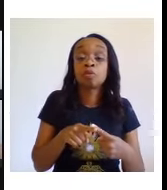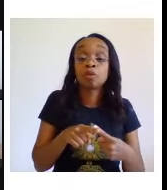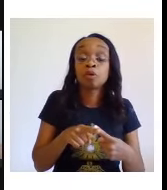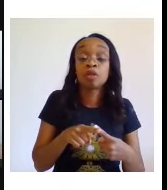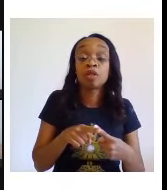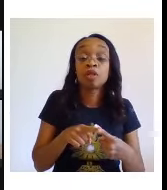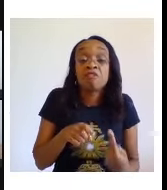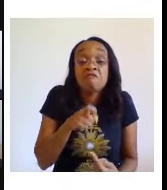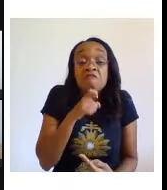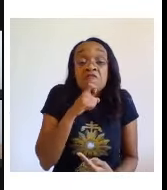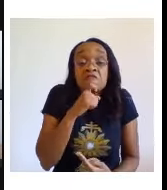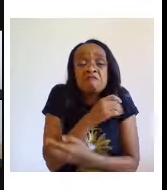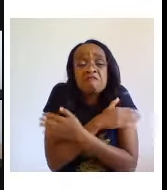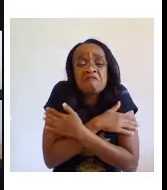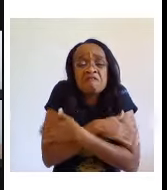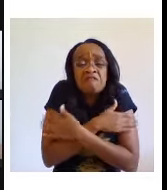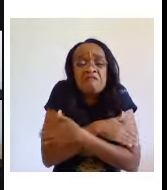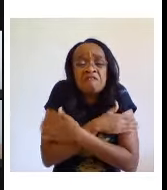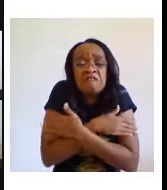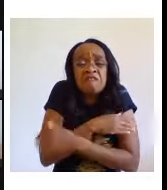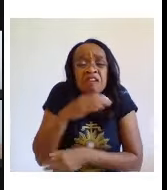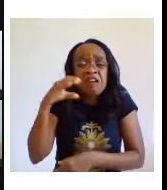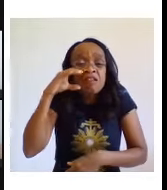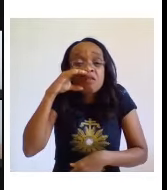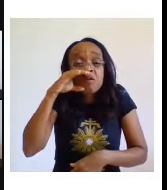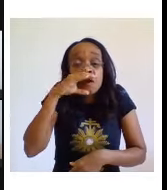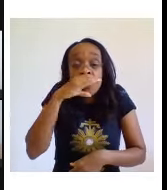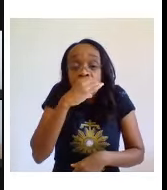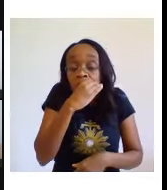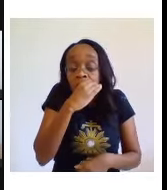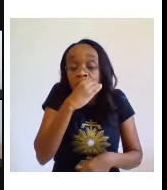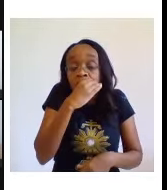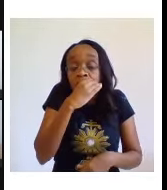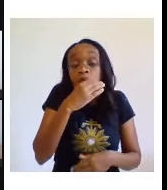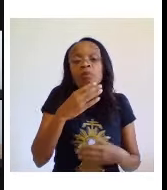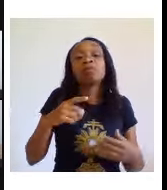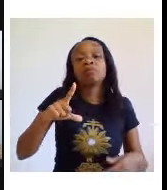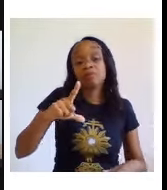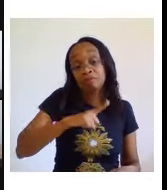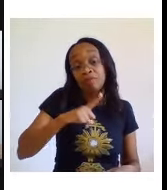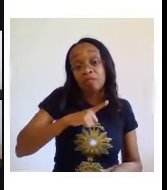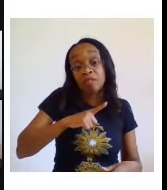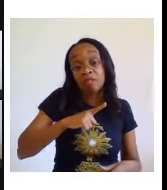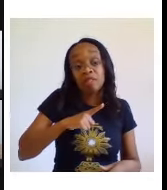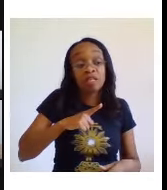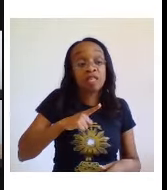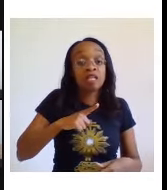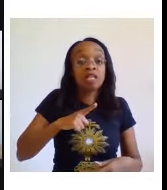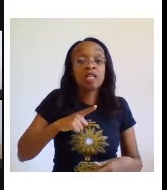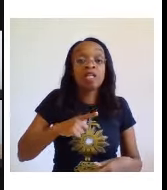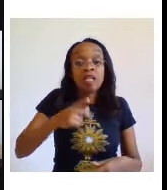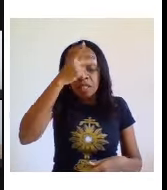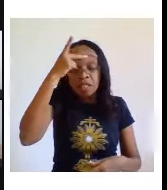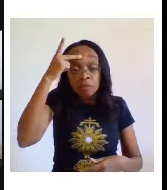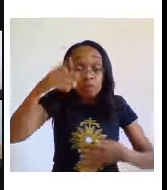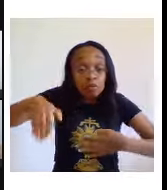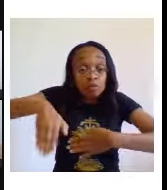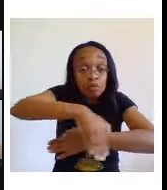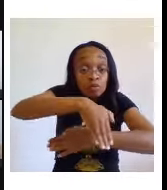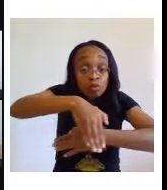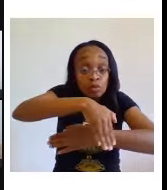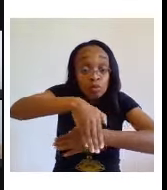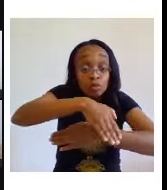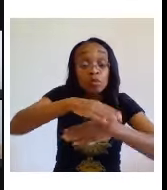onda de frio, a onda de calor, a onda de frio, quando chega, ela atinge aquele morador de rua que aquela